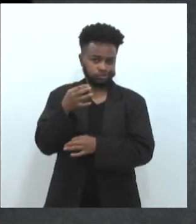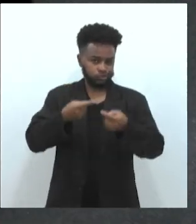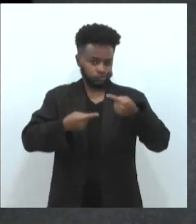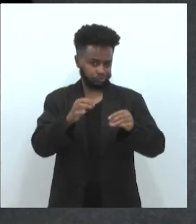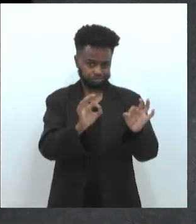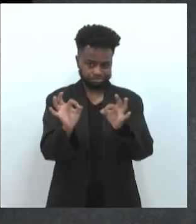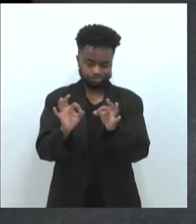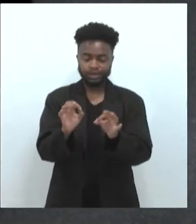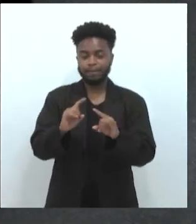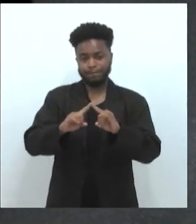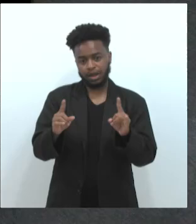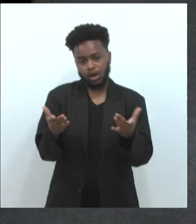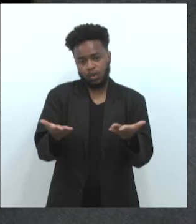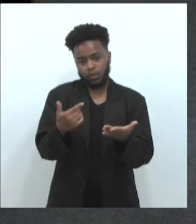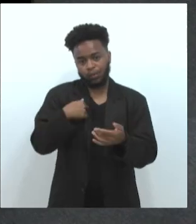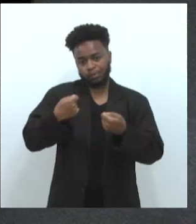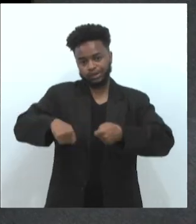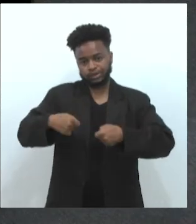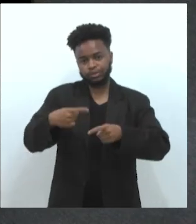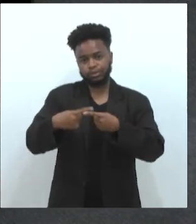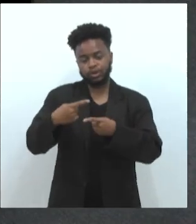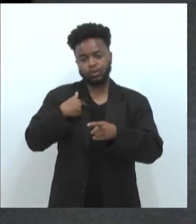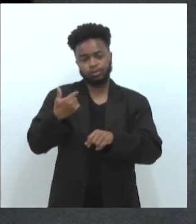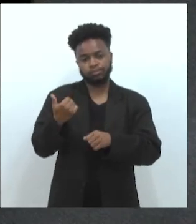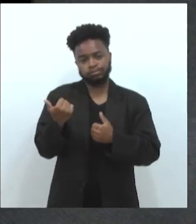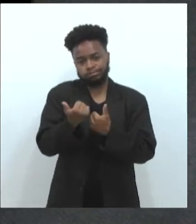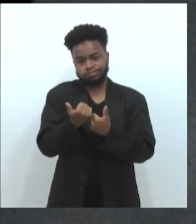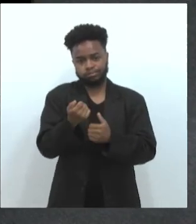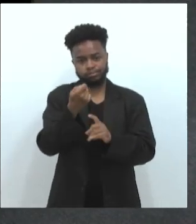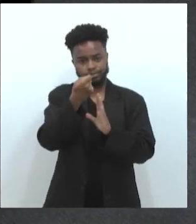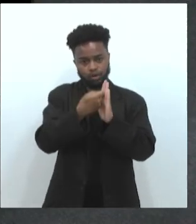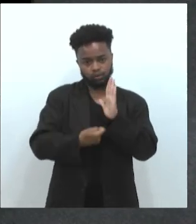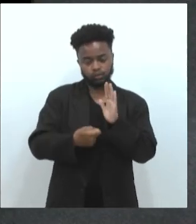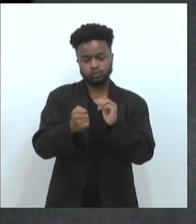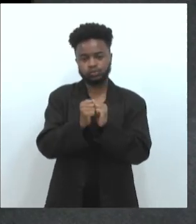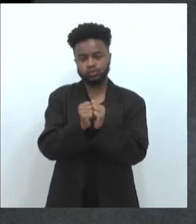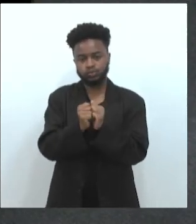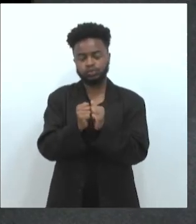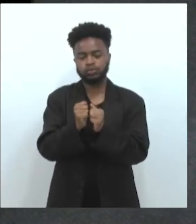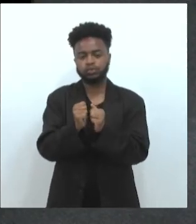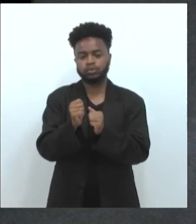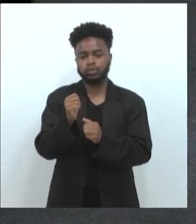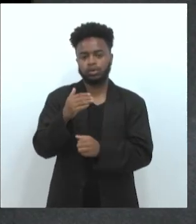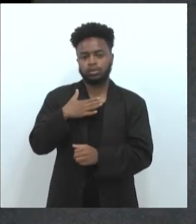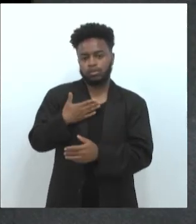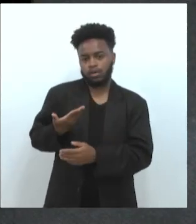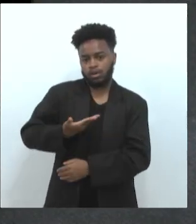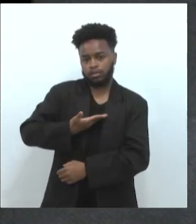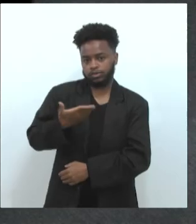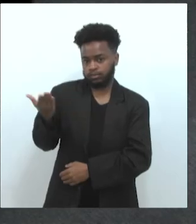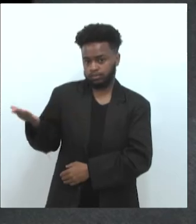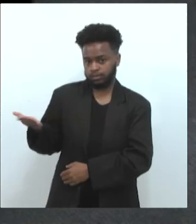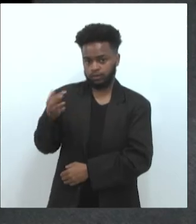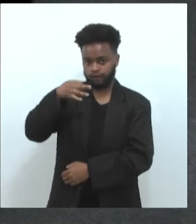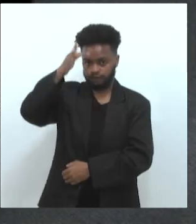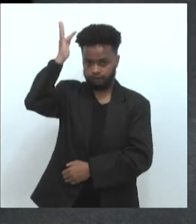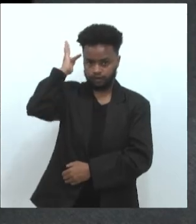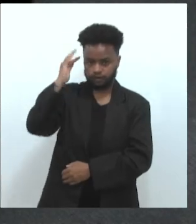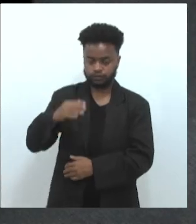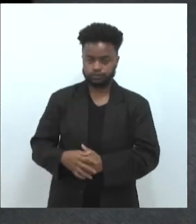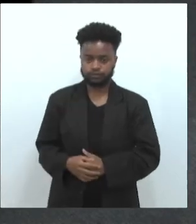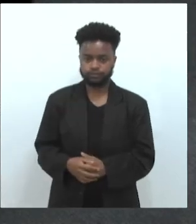esse eu tenho mesmo que discutir, que eu sou coautor junto com o meu parceiro Fred